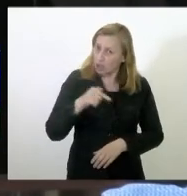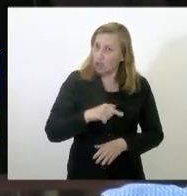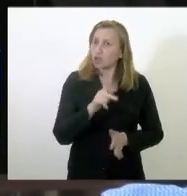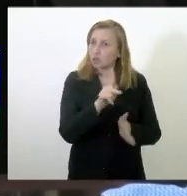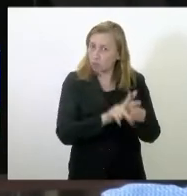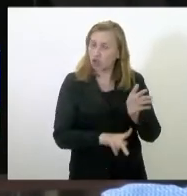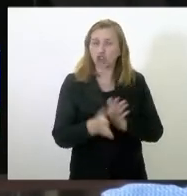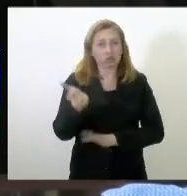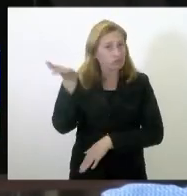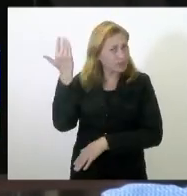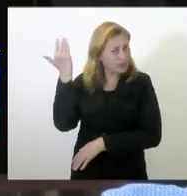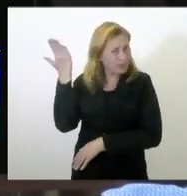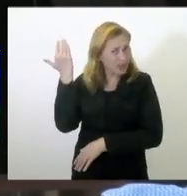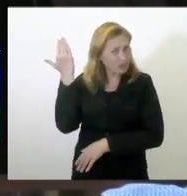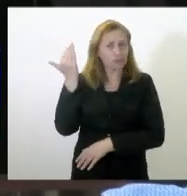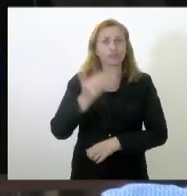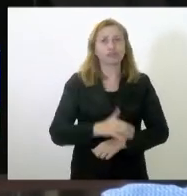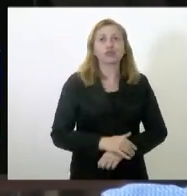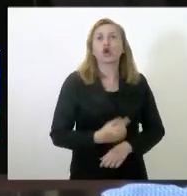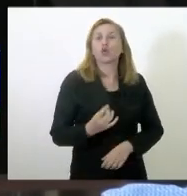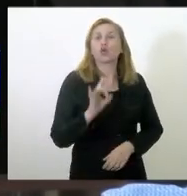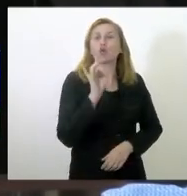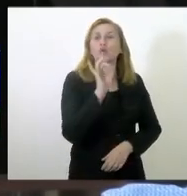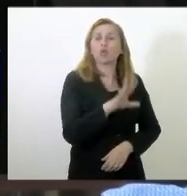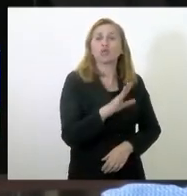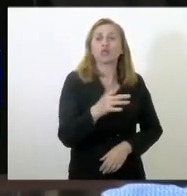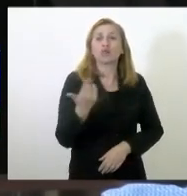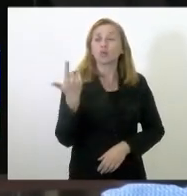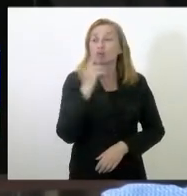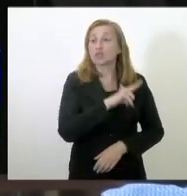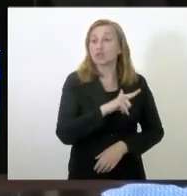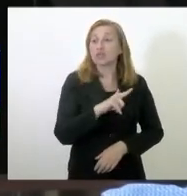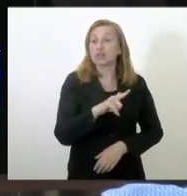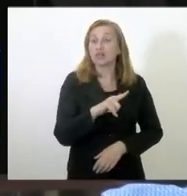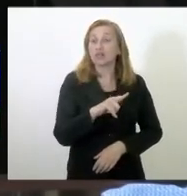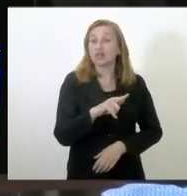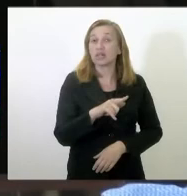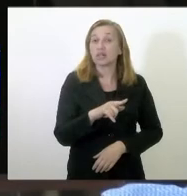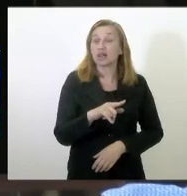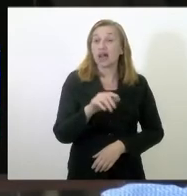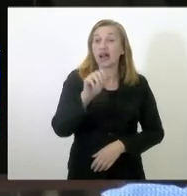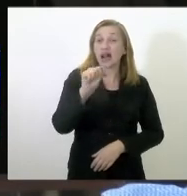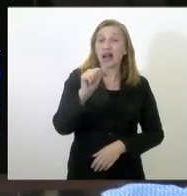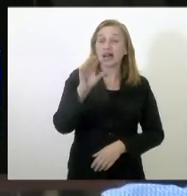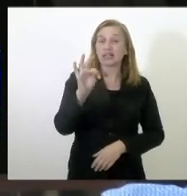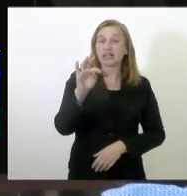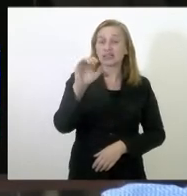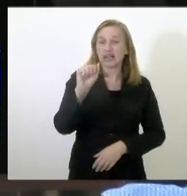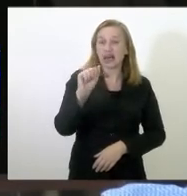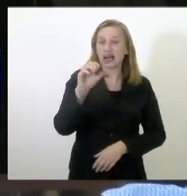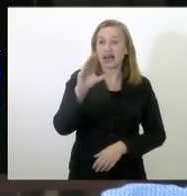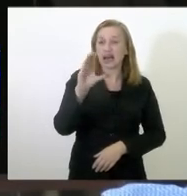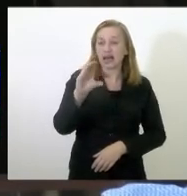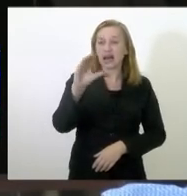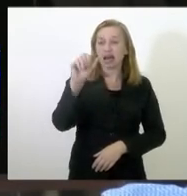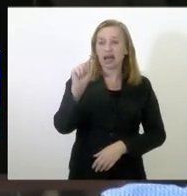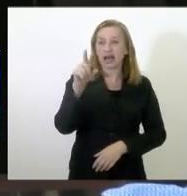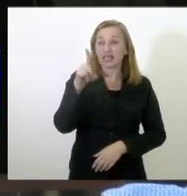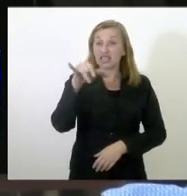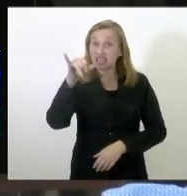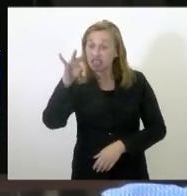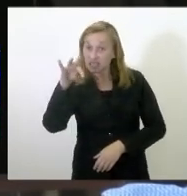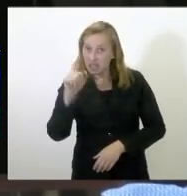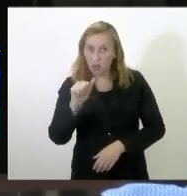projeto passado que o único que vai ganhar com isso são os atacadistas. O melhor negócio do